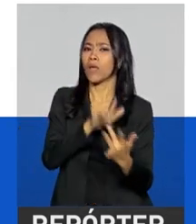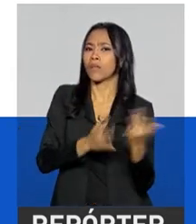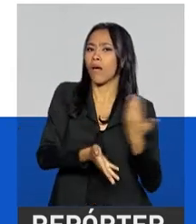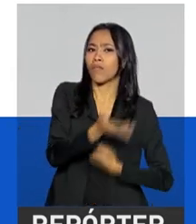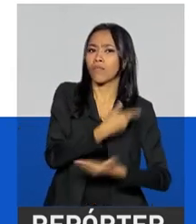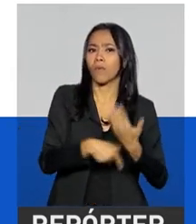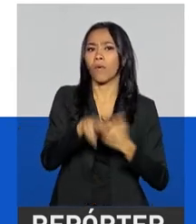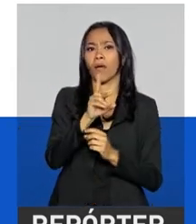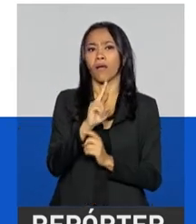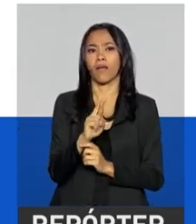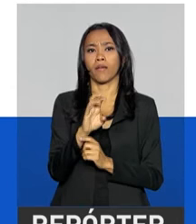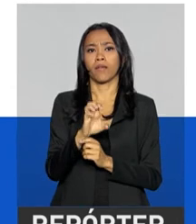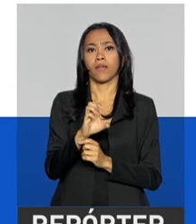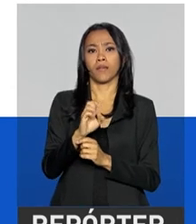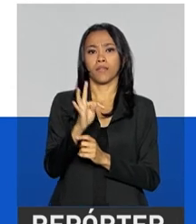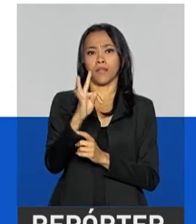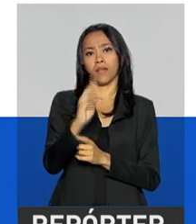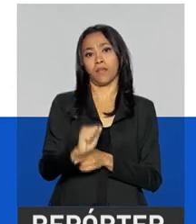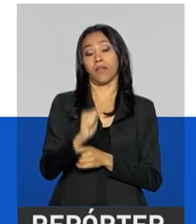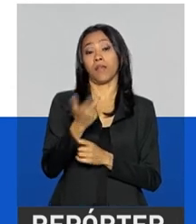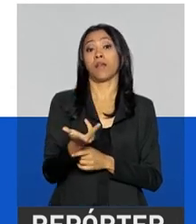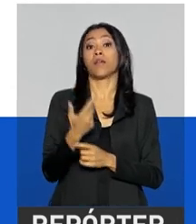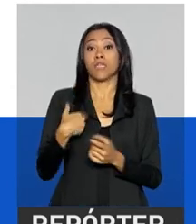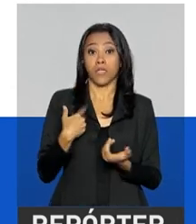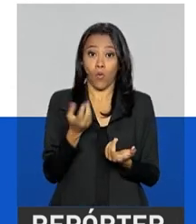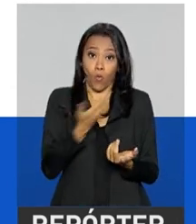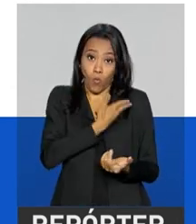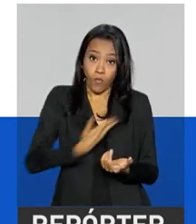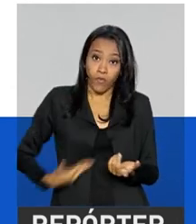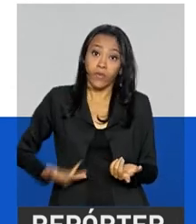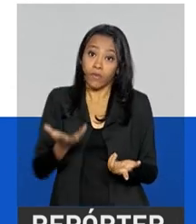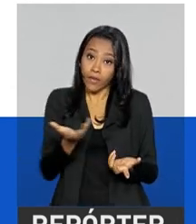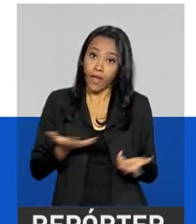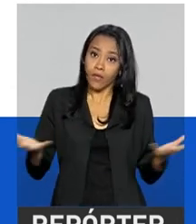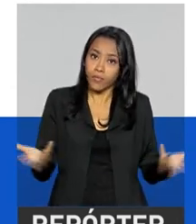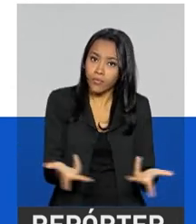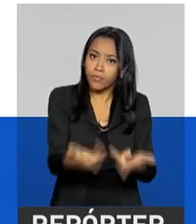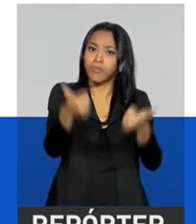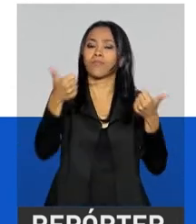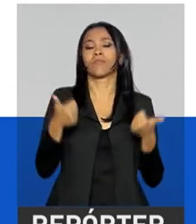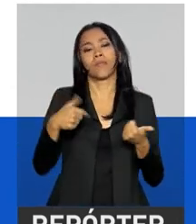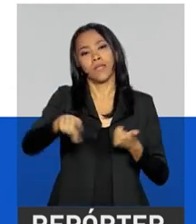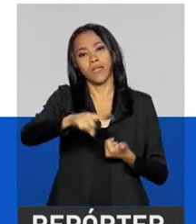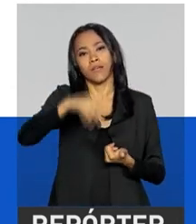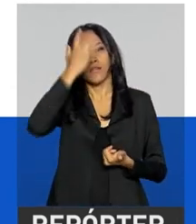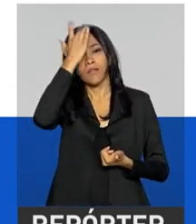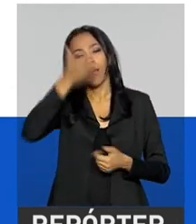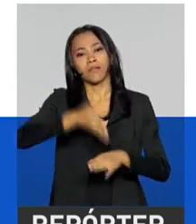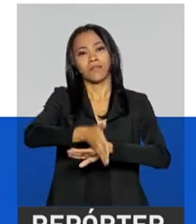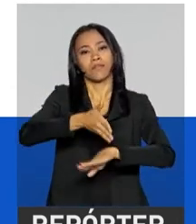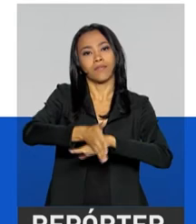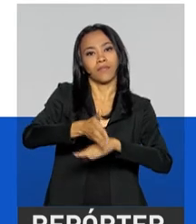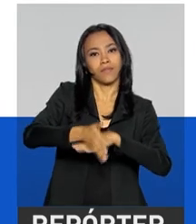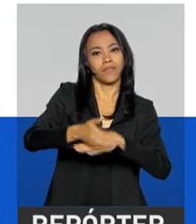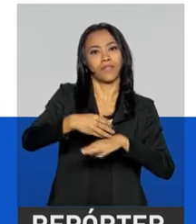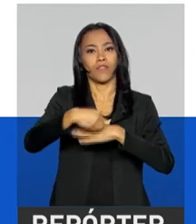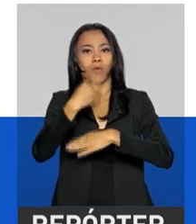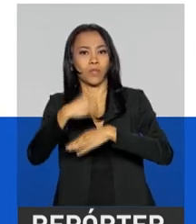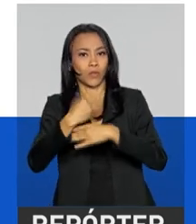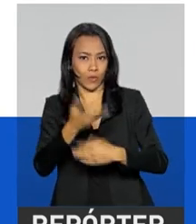federal ao modernizar o portal o governo quer dar maior agilidade e conforto ao usuário que busca serviços de